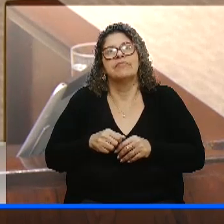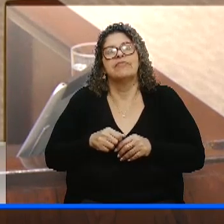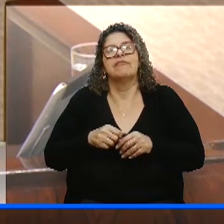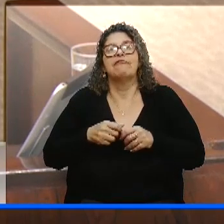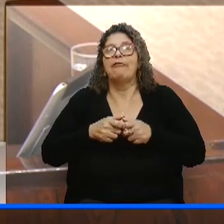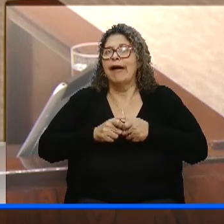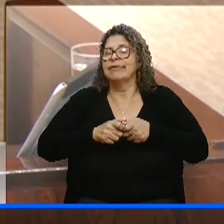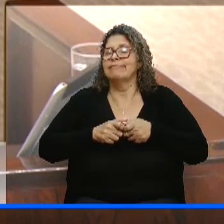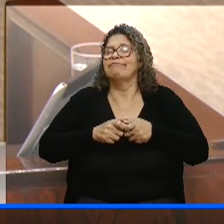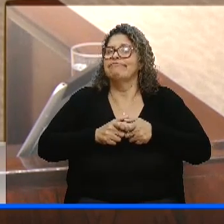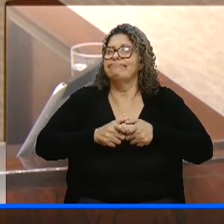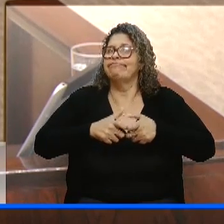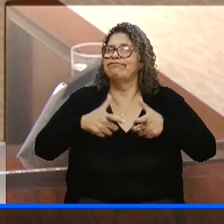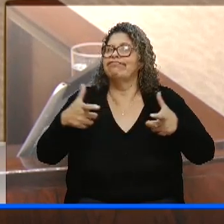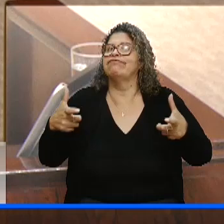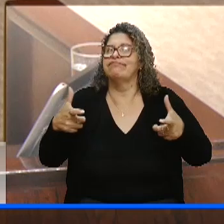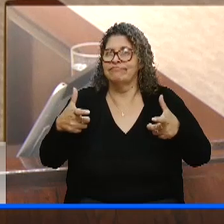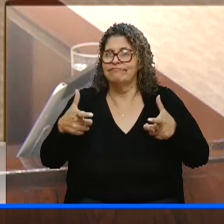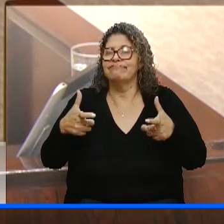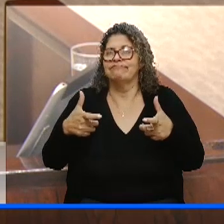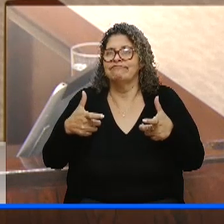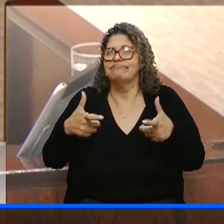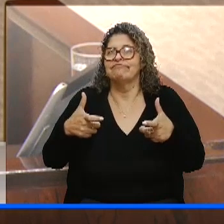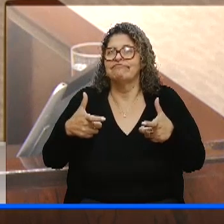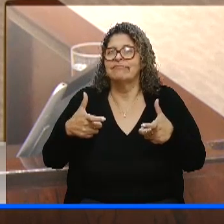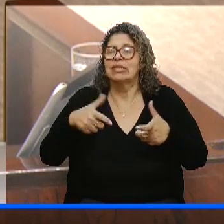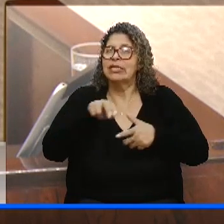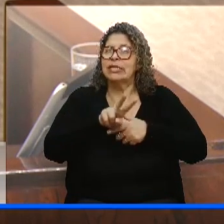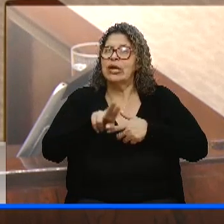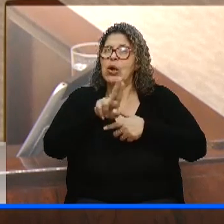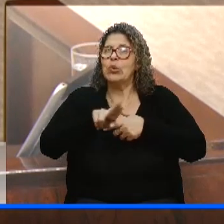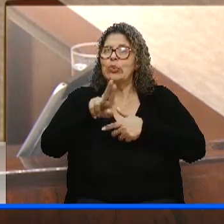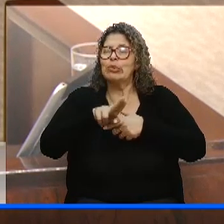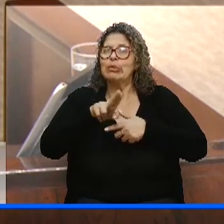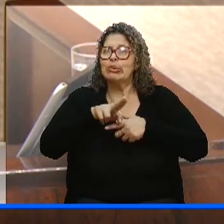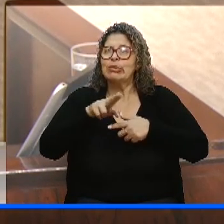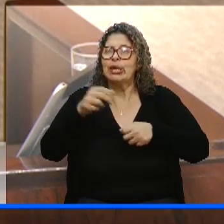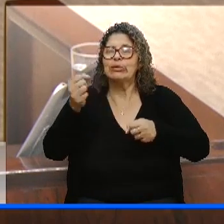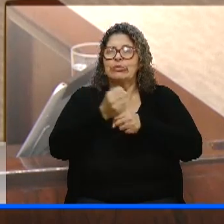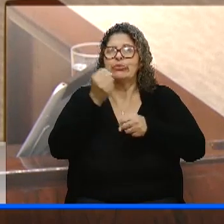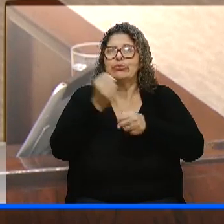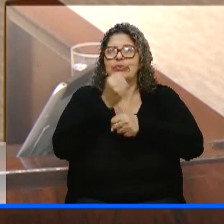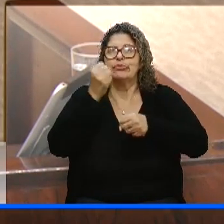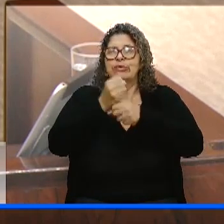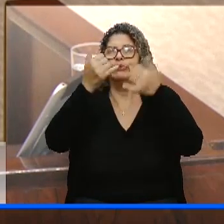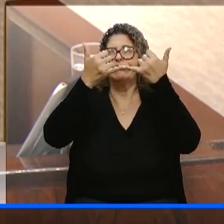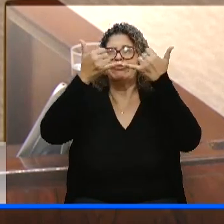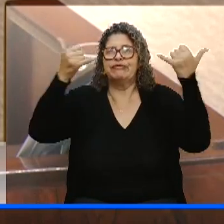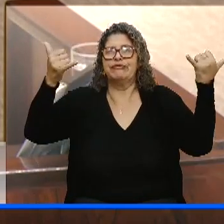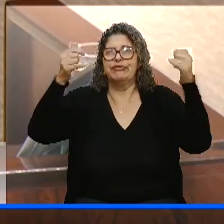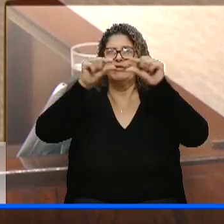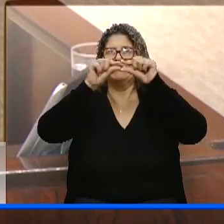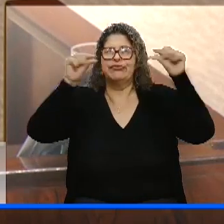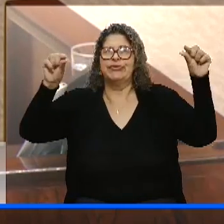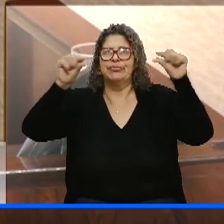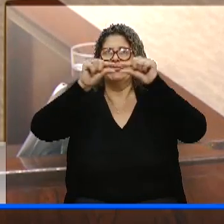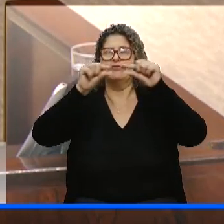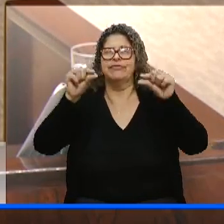da remuneração da da utilização da estrutura de fios das concessionárias